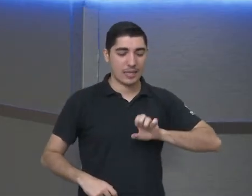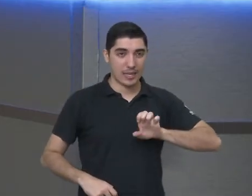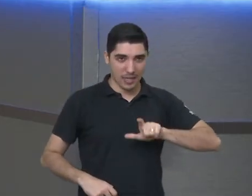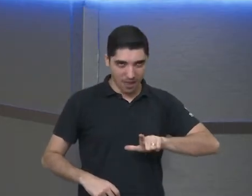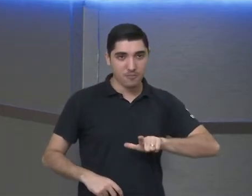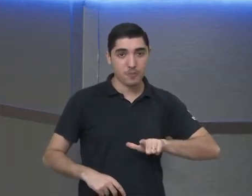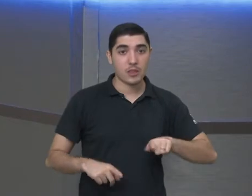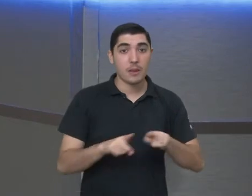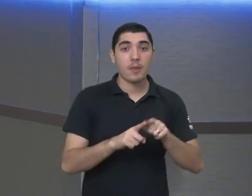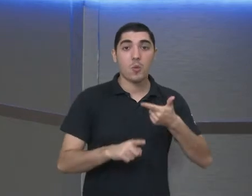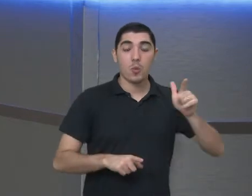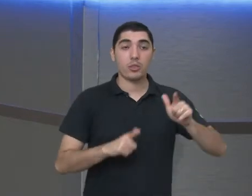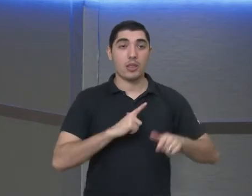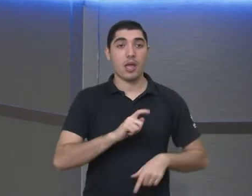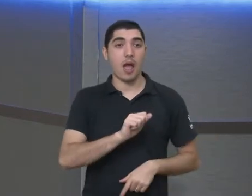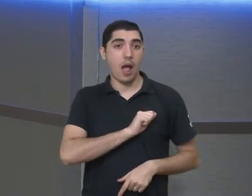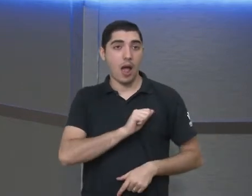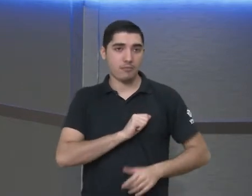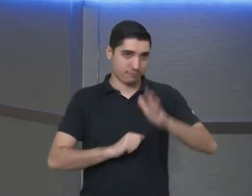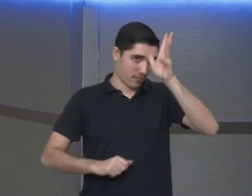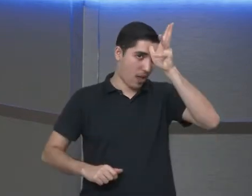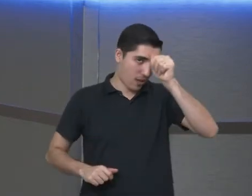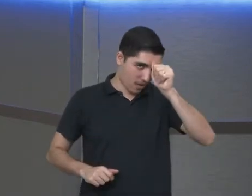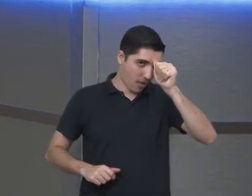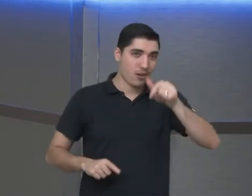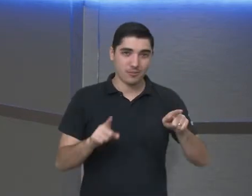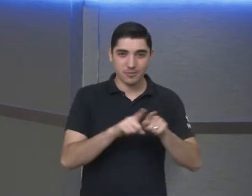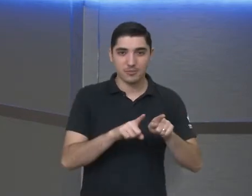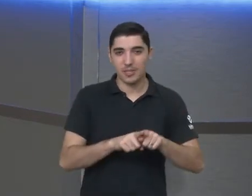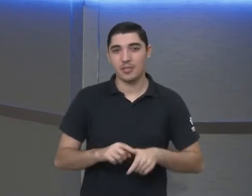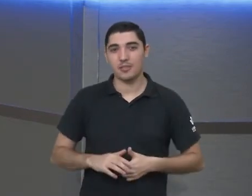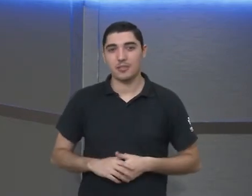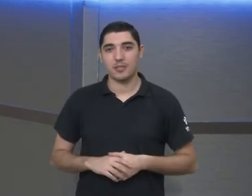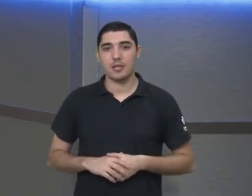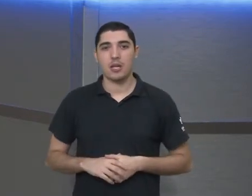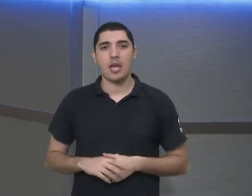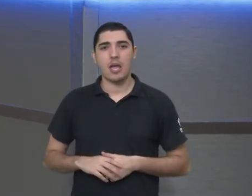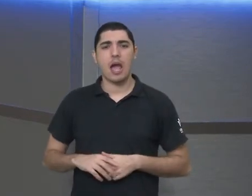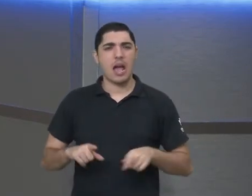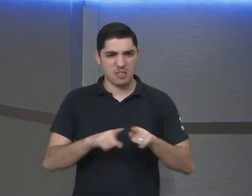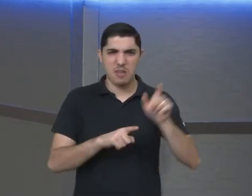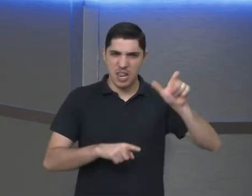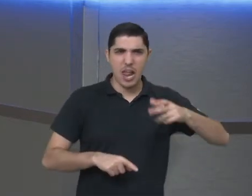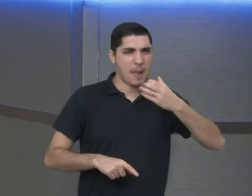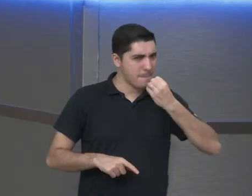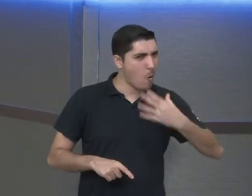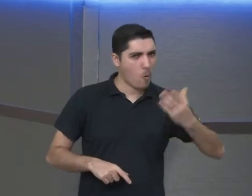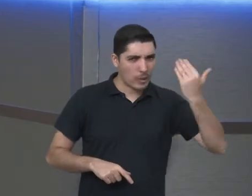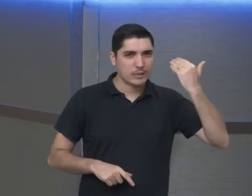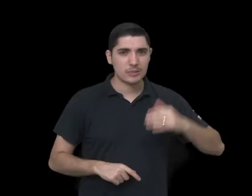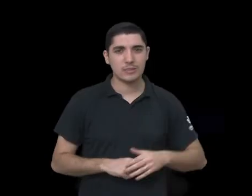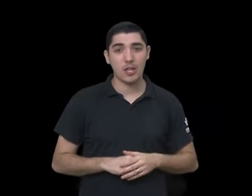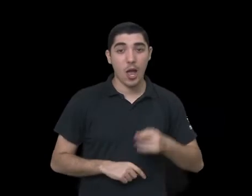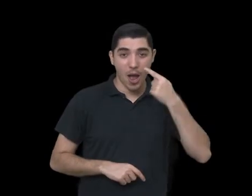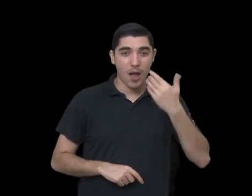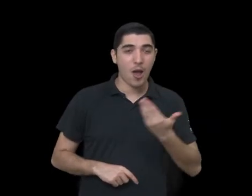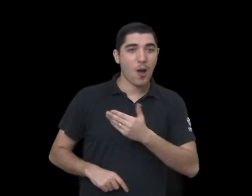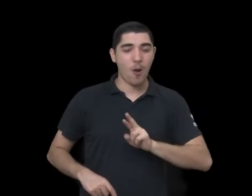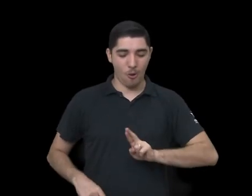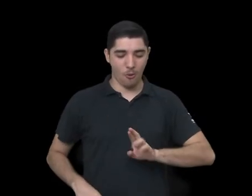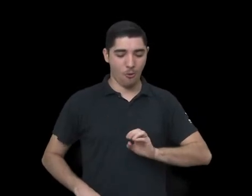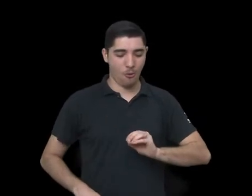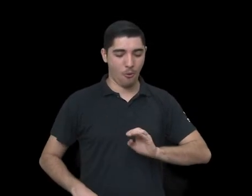comentarista deu a letra. O Gerson, que foi jogador da Seleção Brasileira em 70 e tal, outros jogos da Seleção Brasileira, outros campeonatos pela Seleção Brasileira, falou, o Flamengo vai